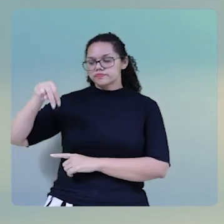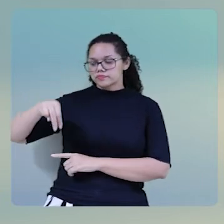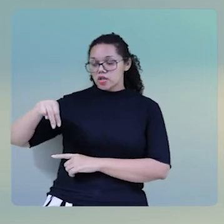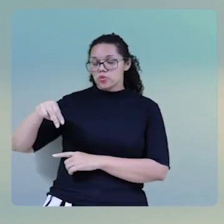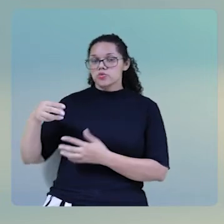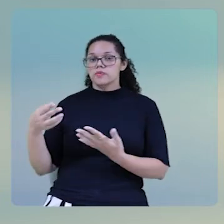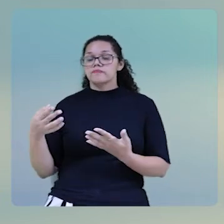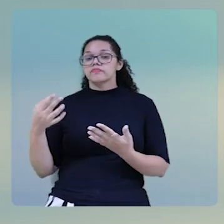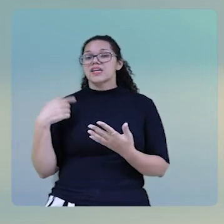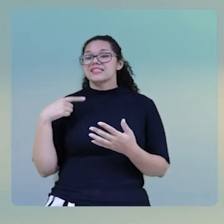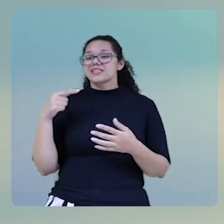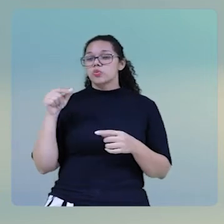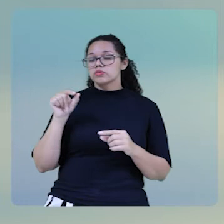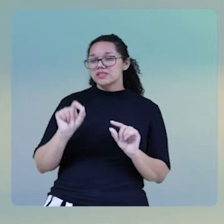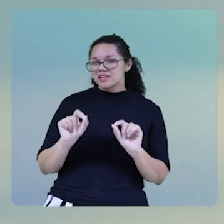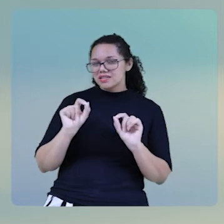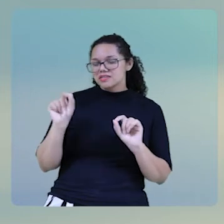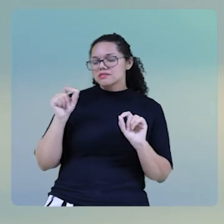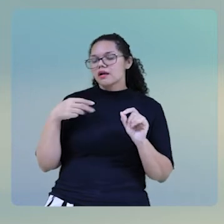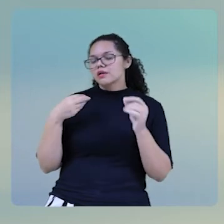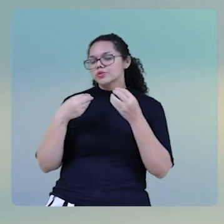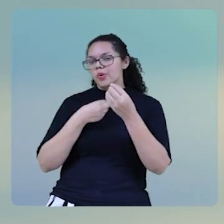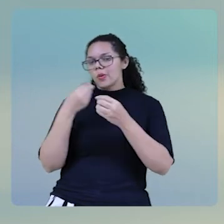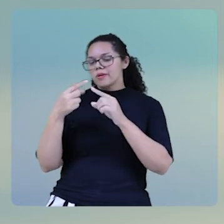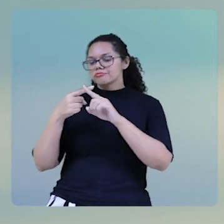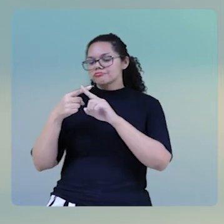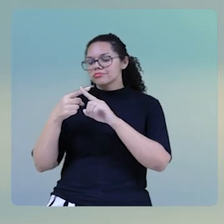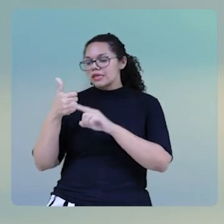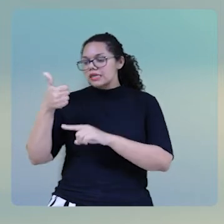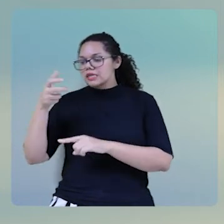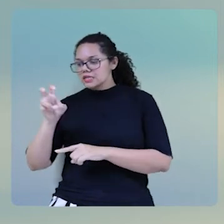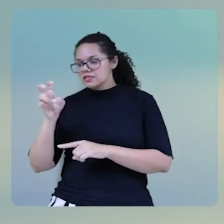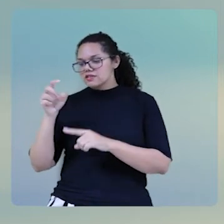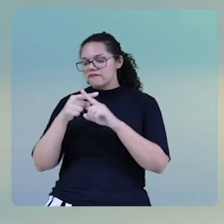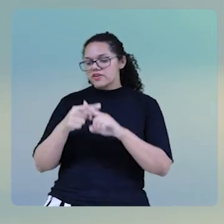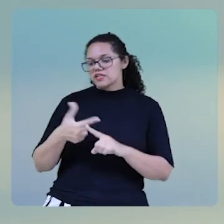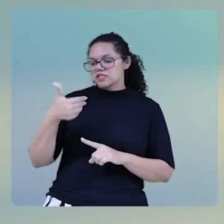Nesse caso, essa força elástica de 15 vezes 10 a menos 2 newtons,